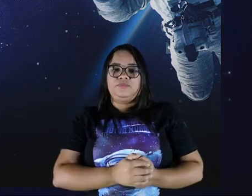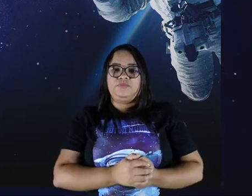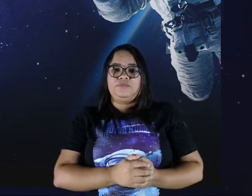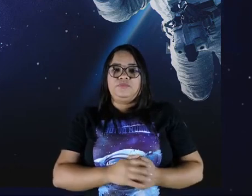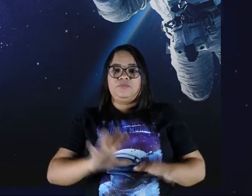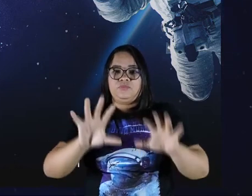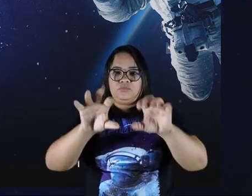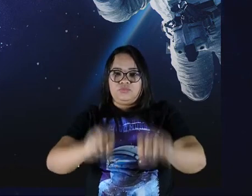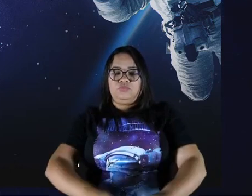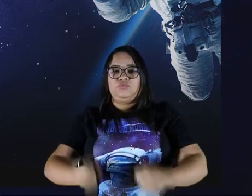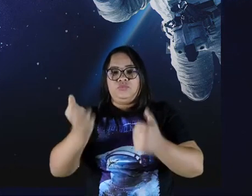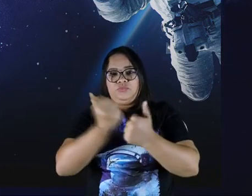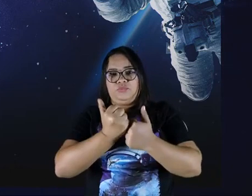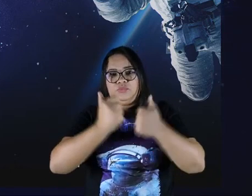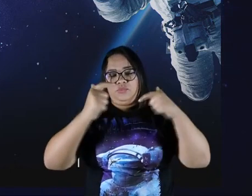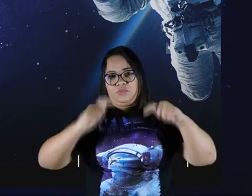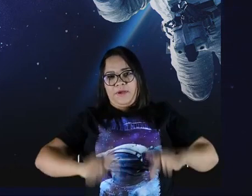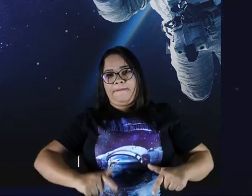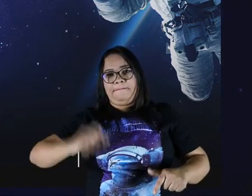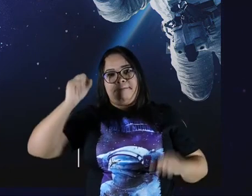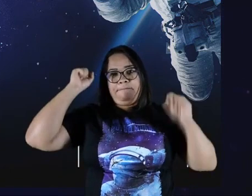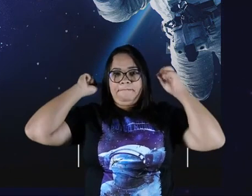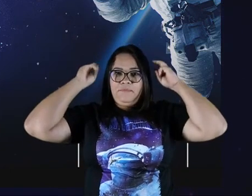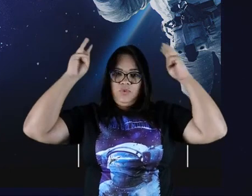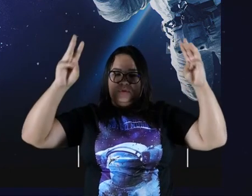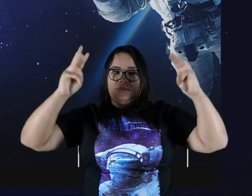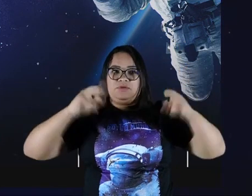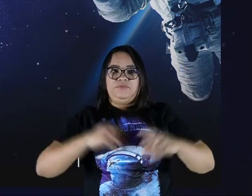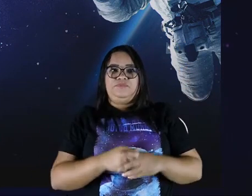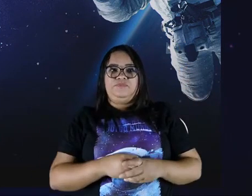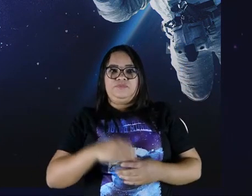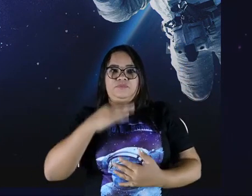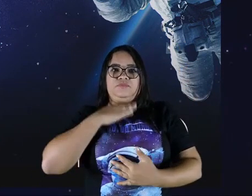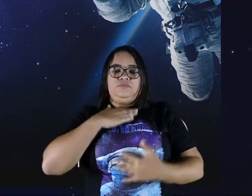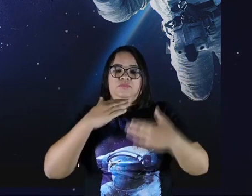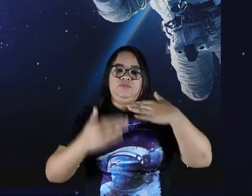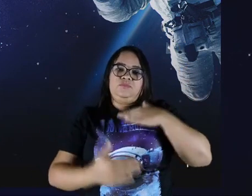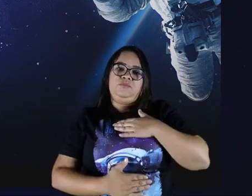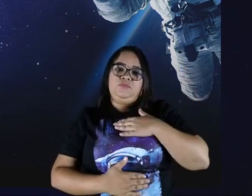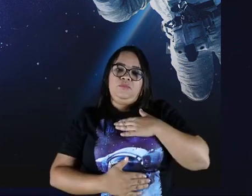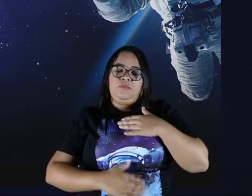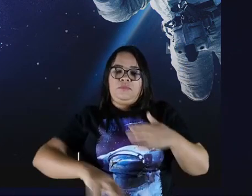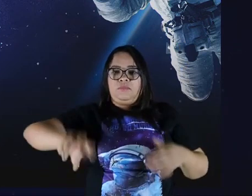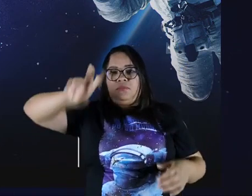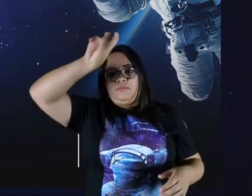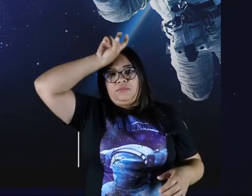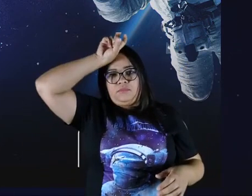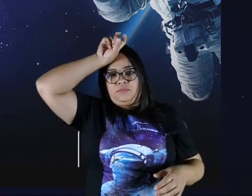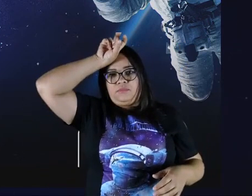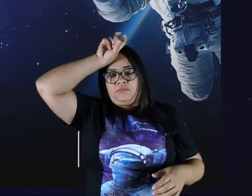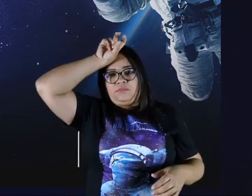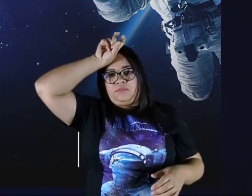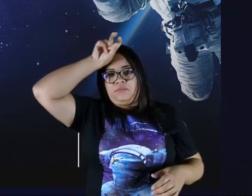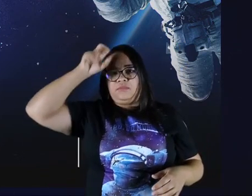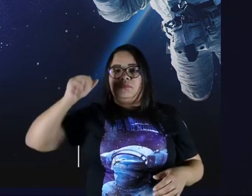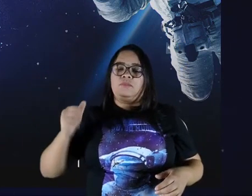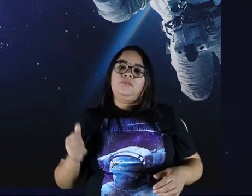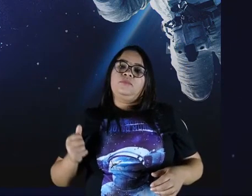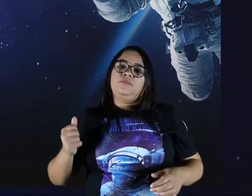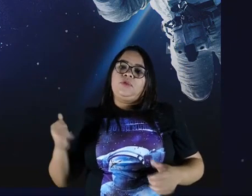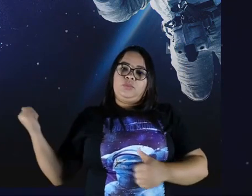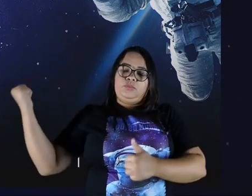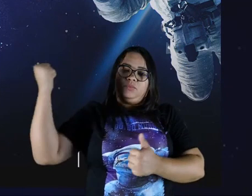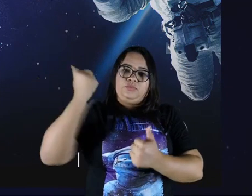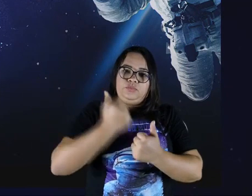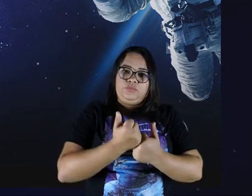o lugar que seria o lugar de Moisés. Aí está o corpo do faraó que entrou no lugar